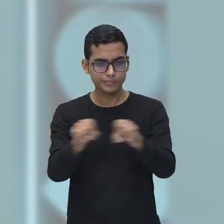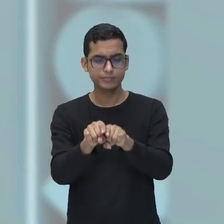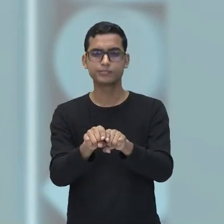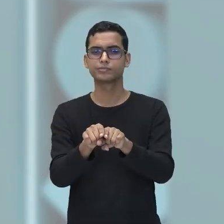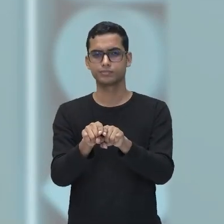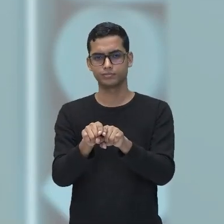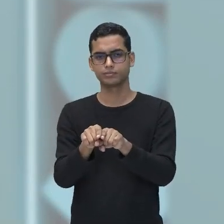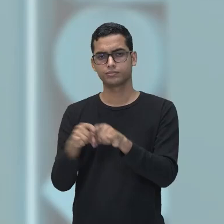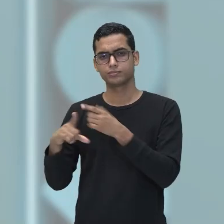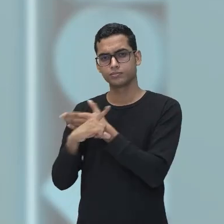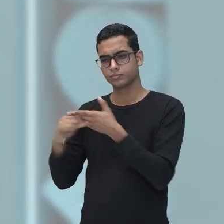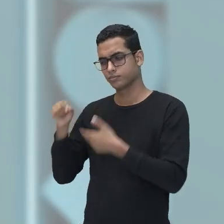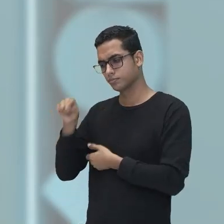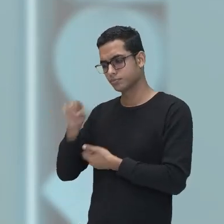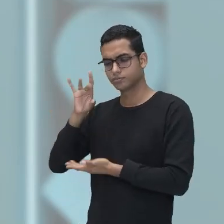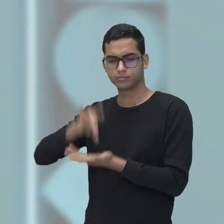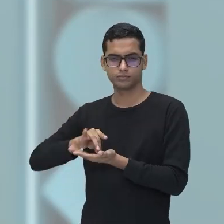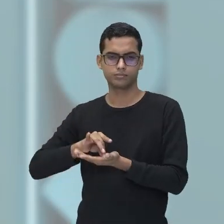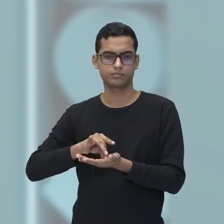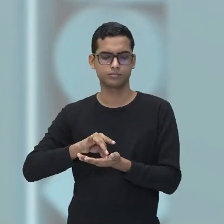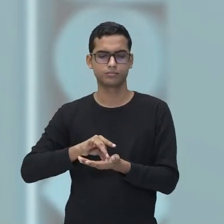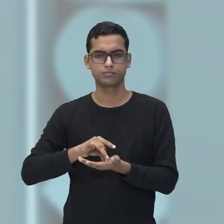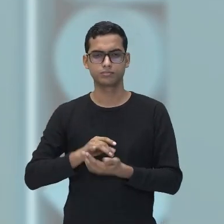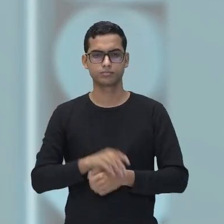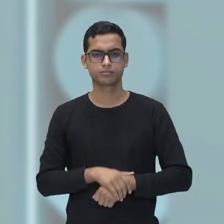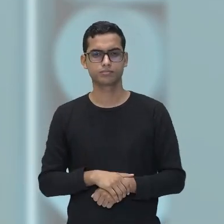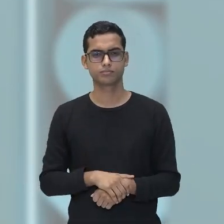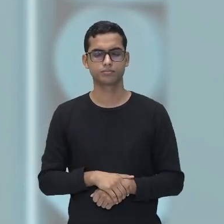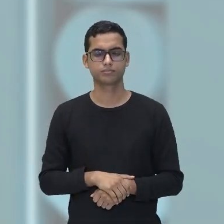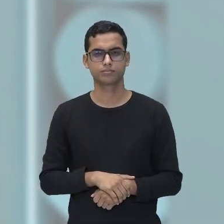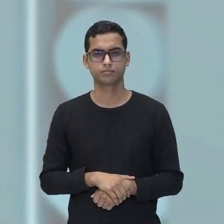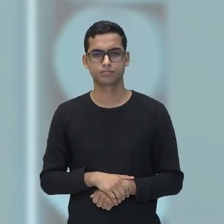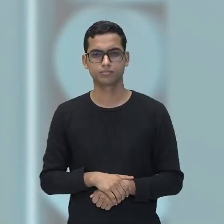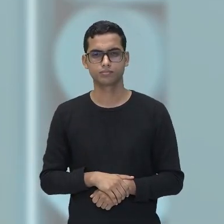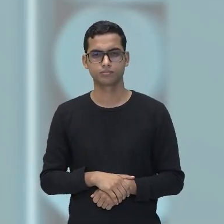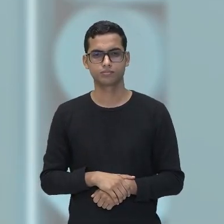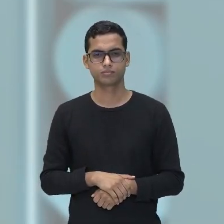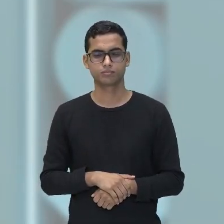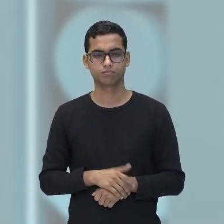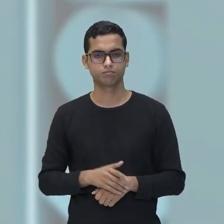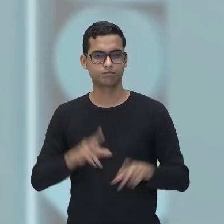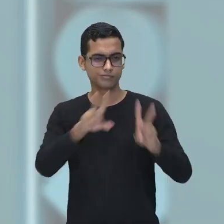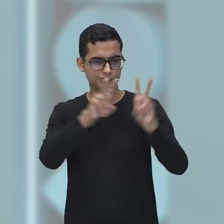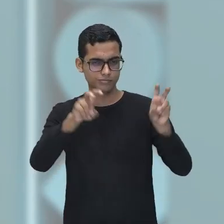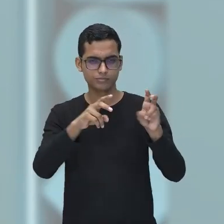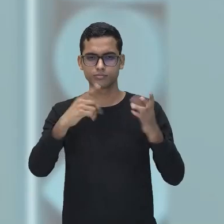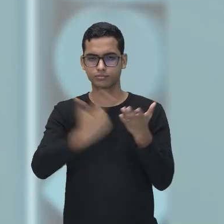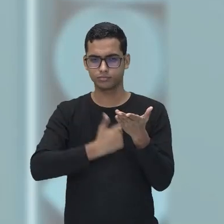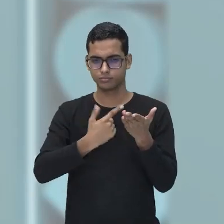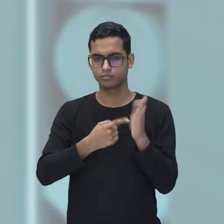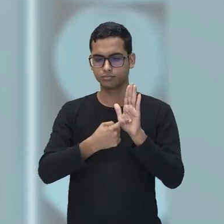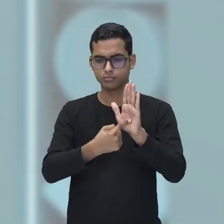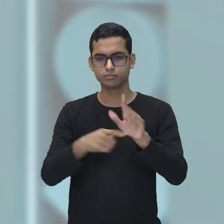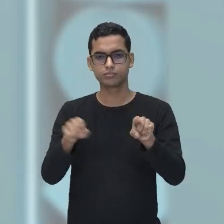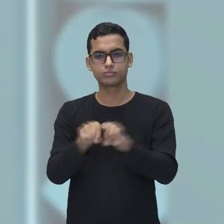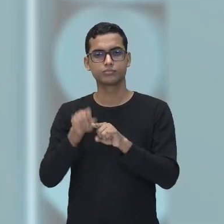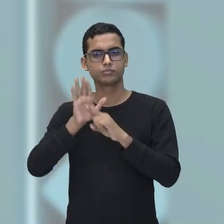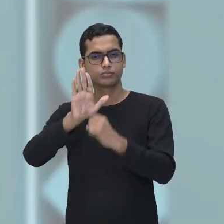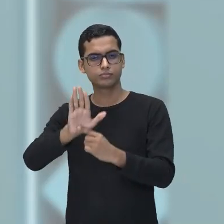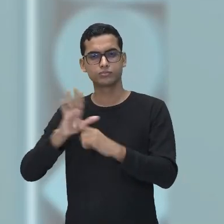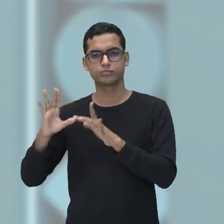esse escritor que, nesse ensaio sobre a cegueira, se dedicou aí a abordar questões contemporâneas como a questão